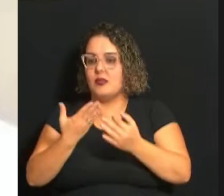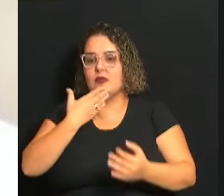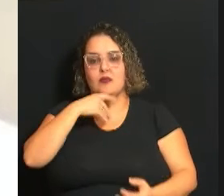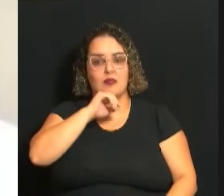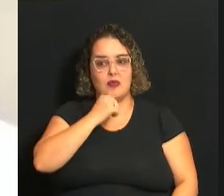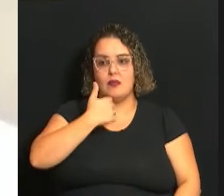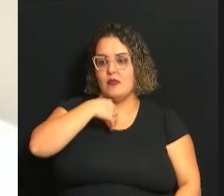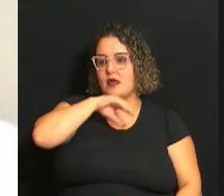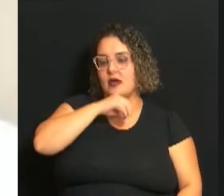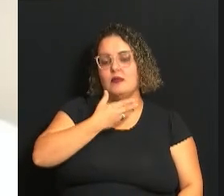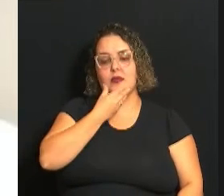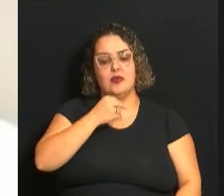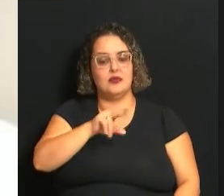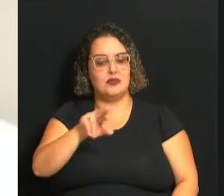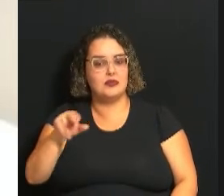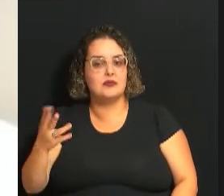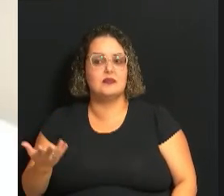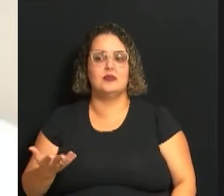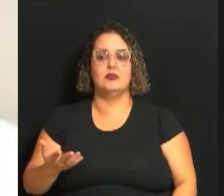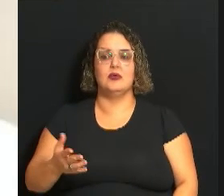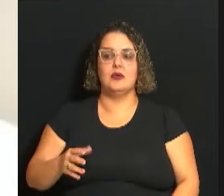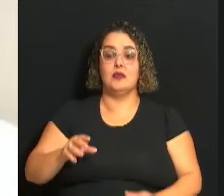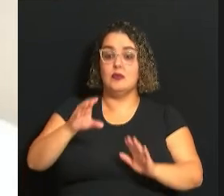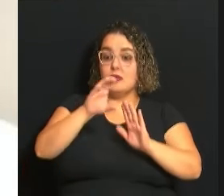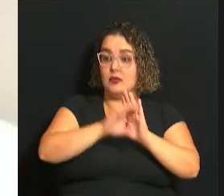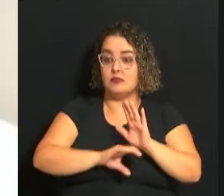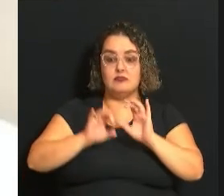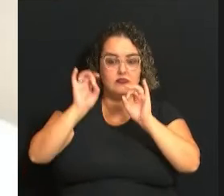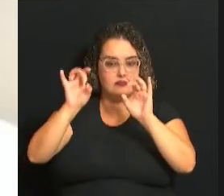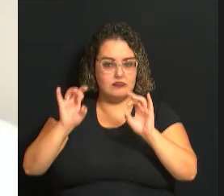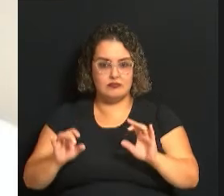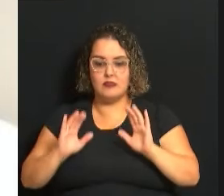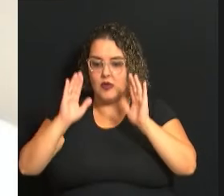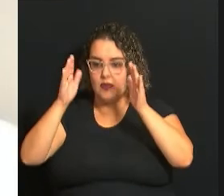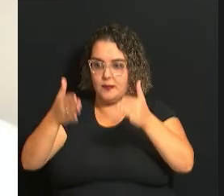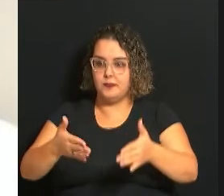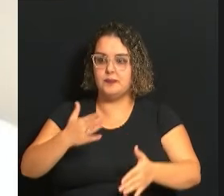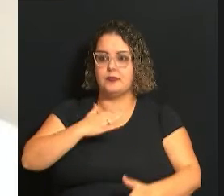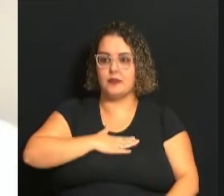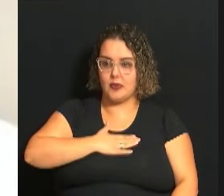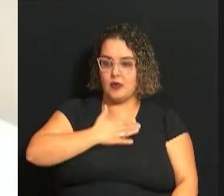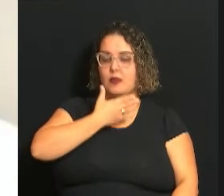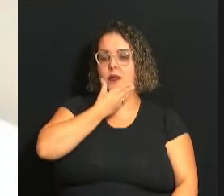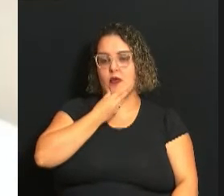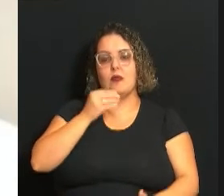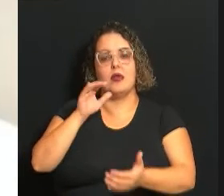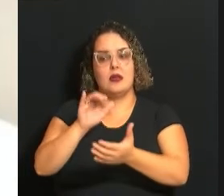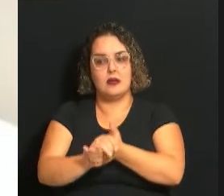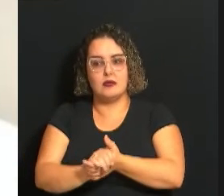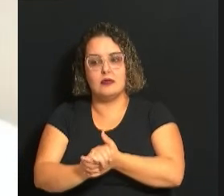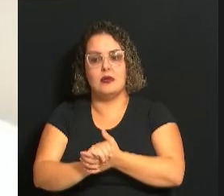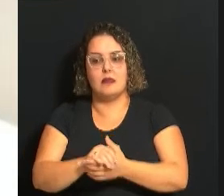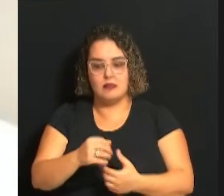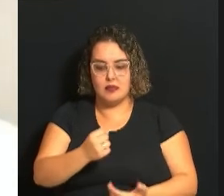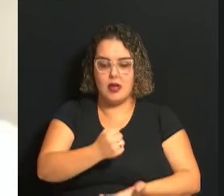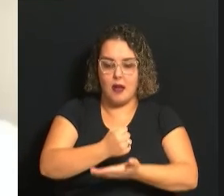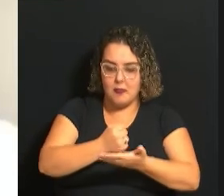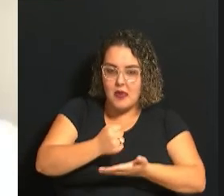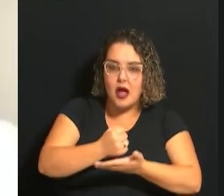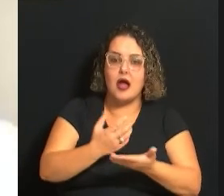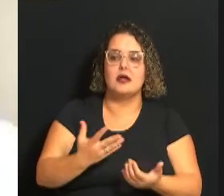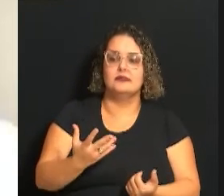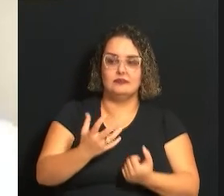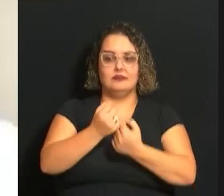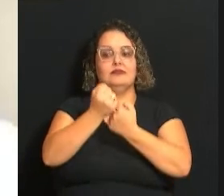irmãos. Tem um capítulo exclusivo, o meu livro é totalmente dedicado ao meu marido, né, que é o meu alicerce, é a minha base, é o